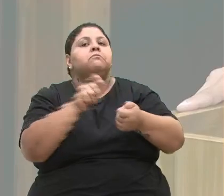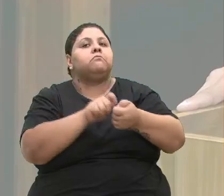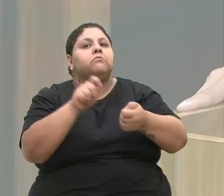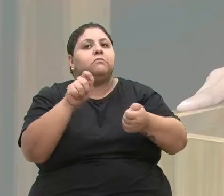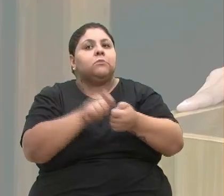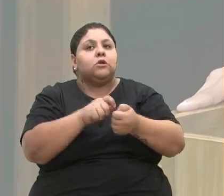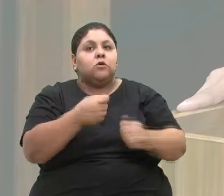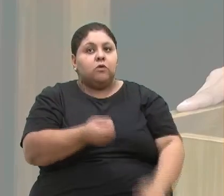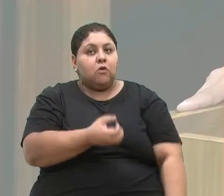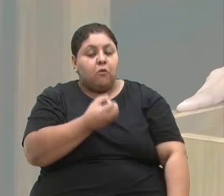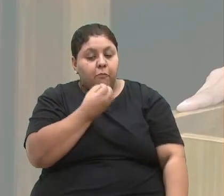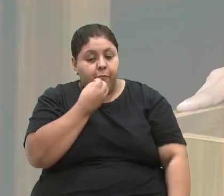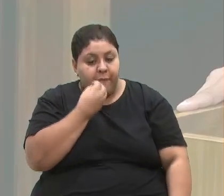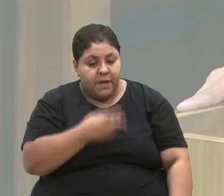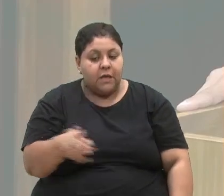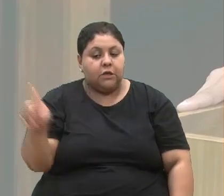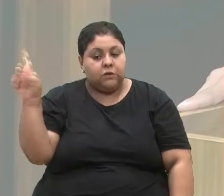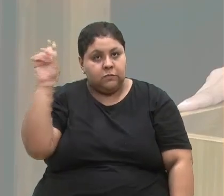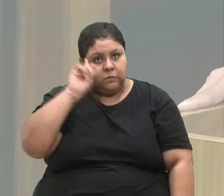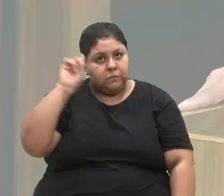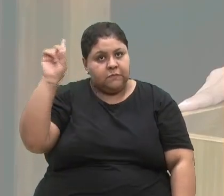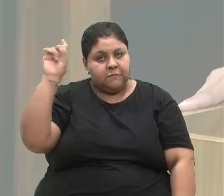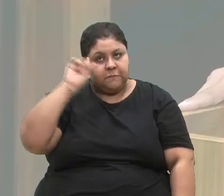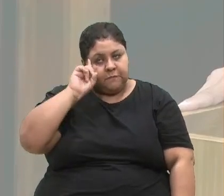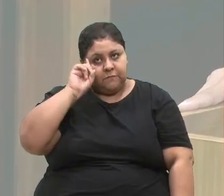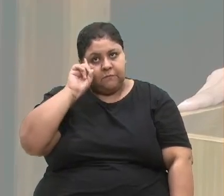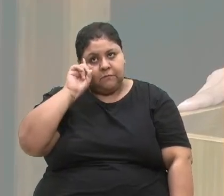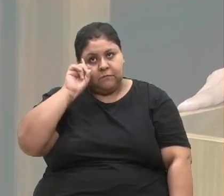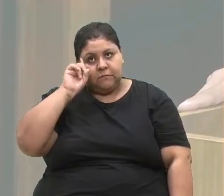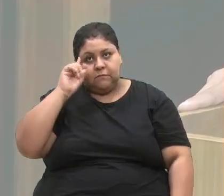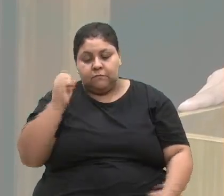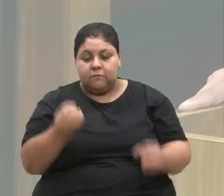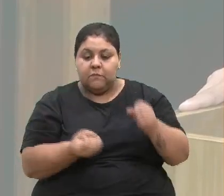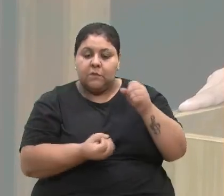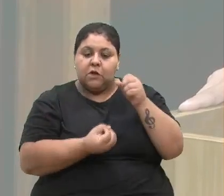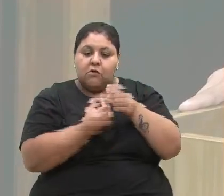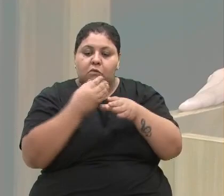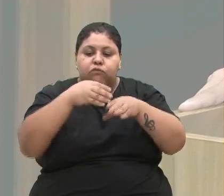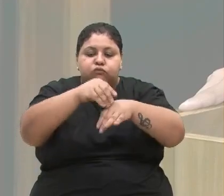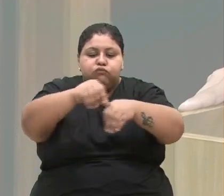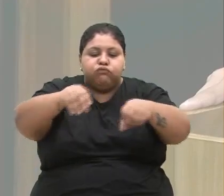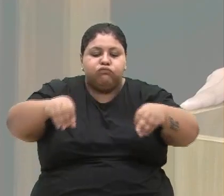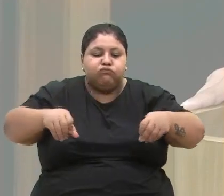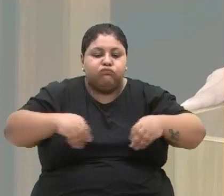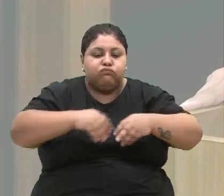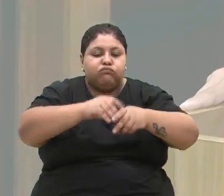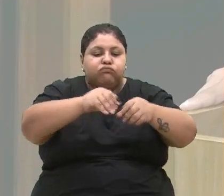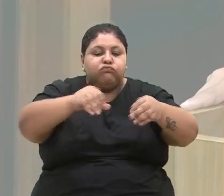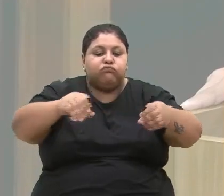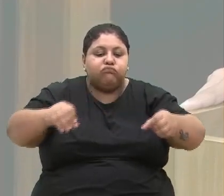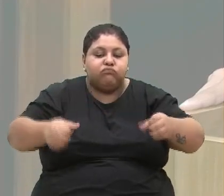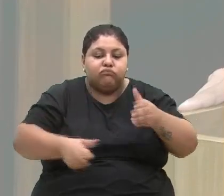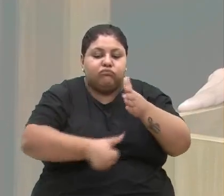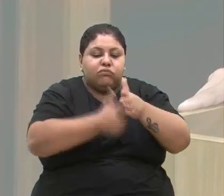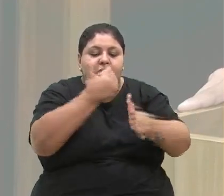fazer o bem diariamente e assim plantarmos as sementes e regarmos uma Caxias do